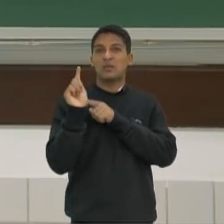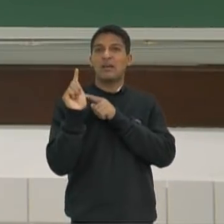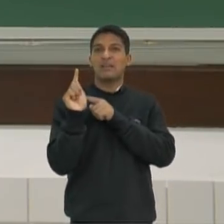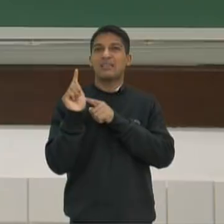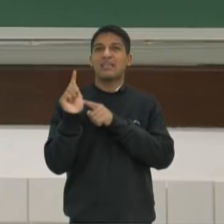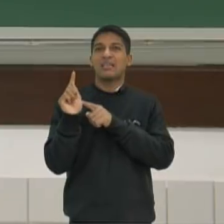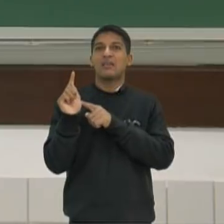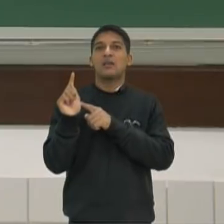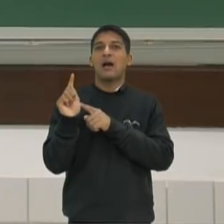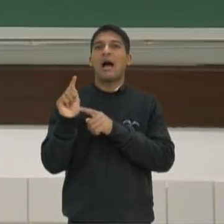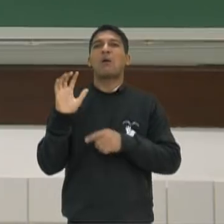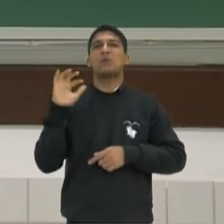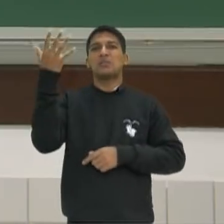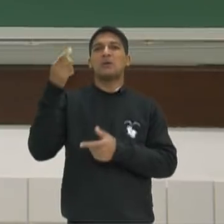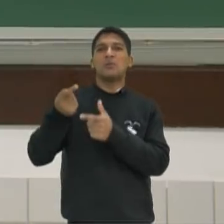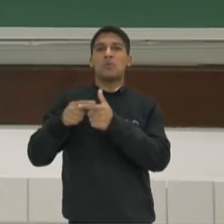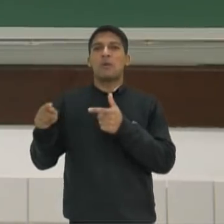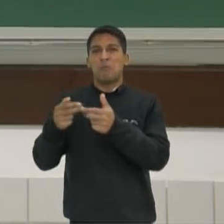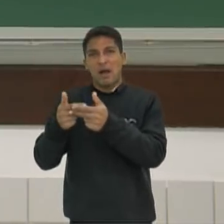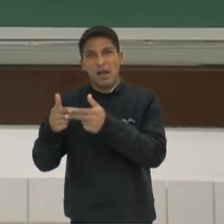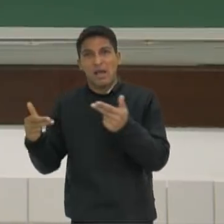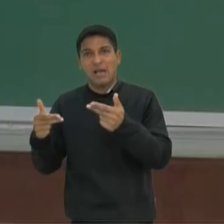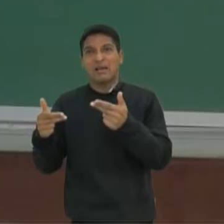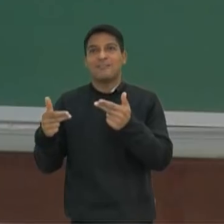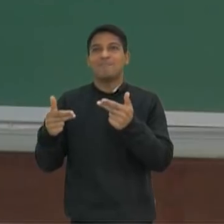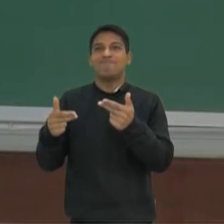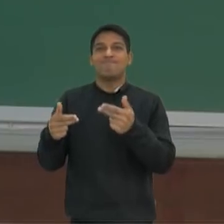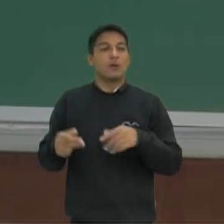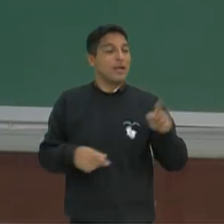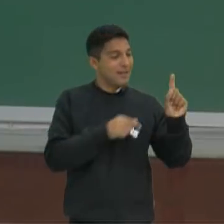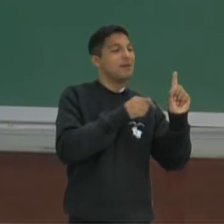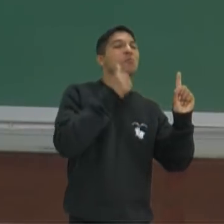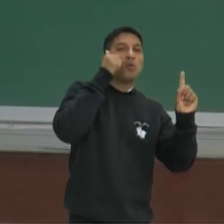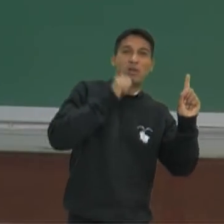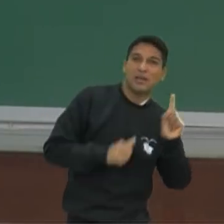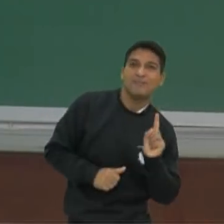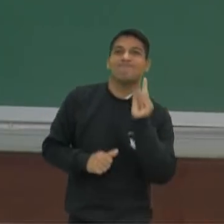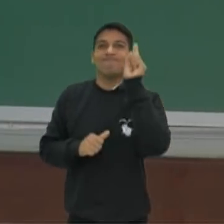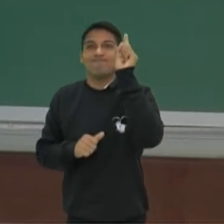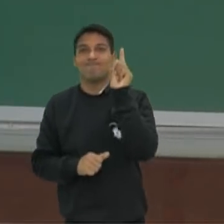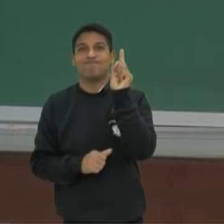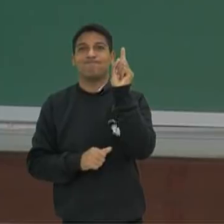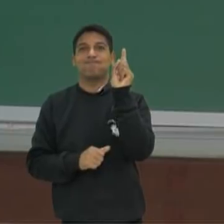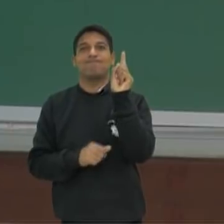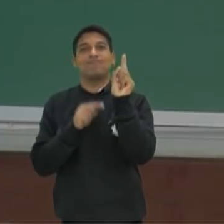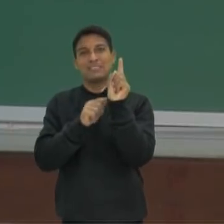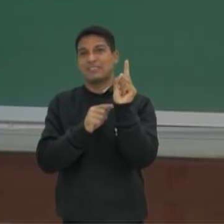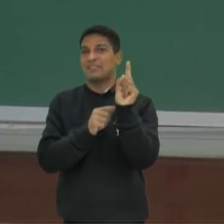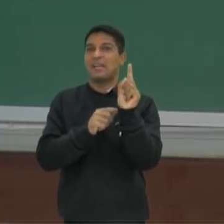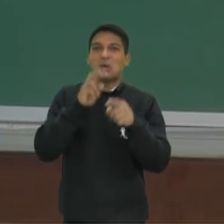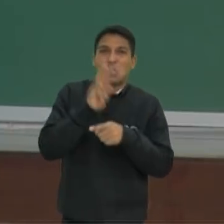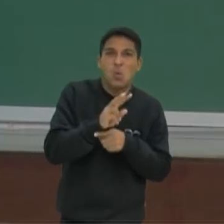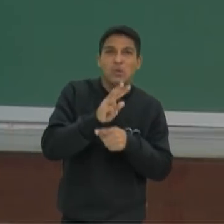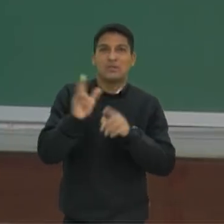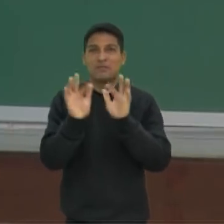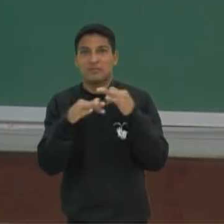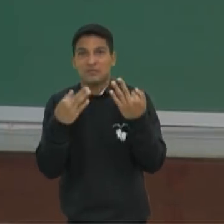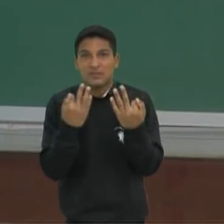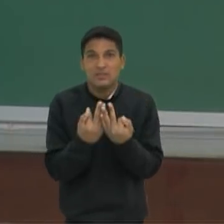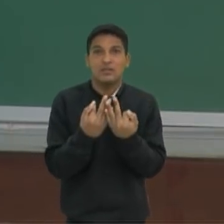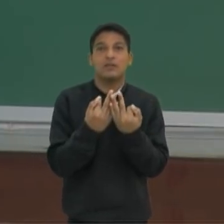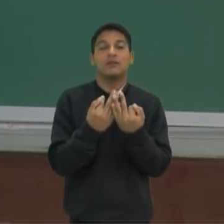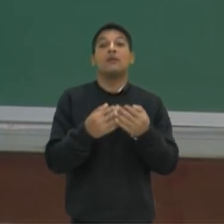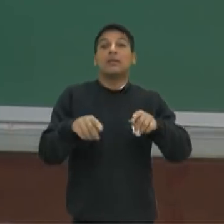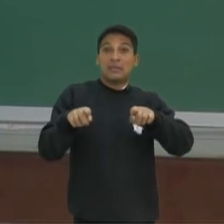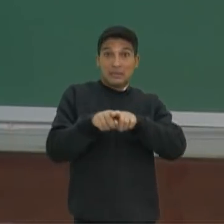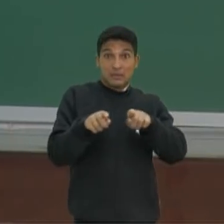que cuidar da sua família, e ela ainda exercia uma dupla jornada, que também isso não modifica